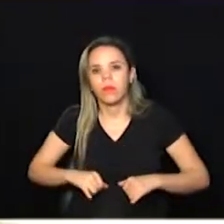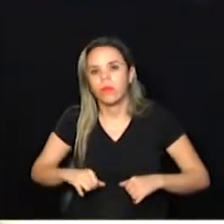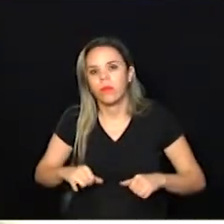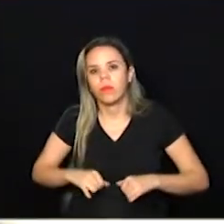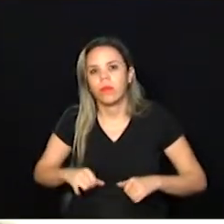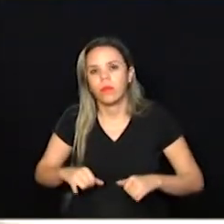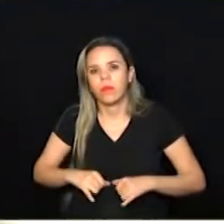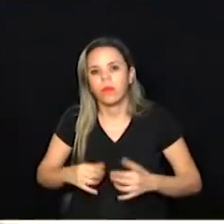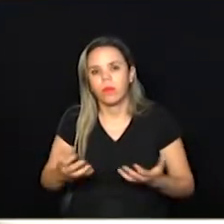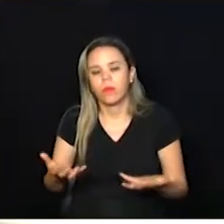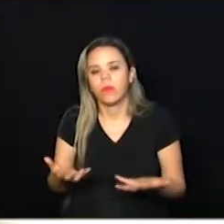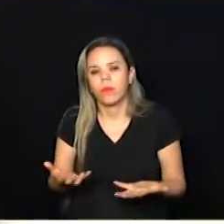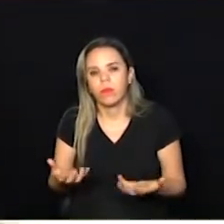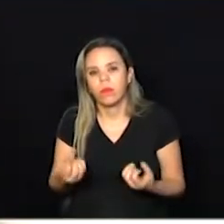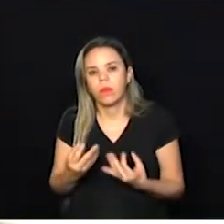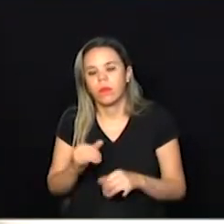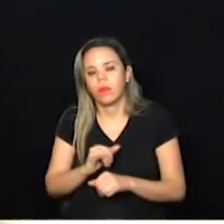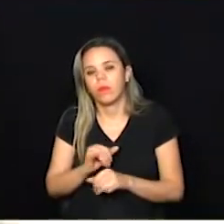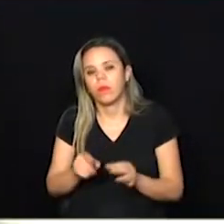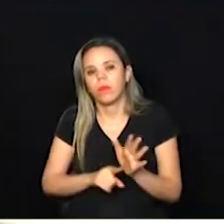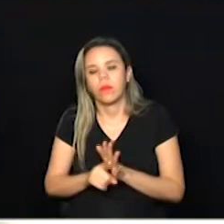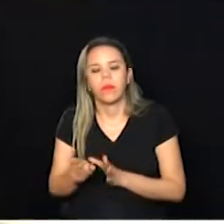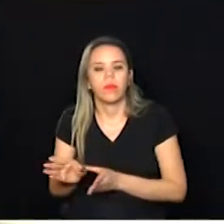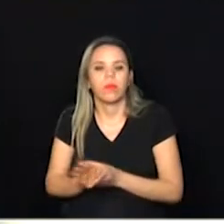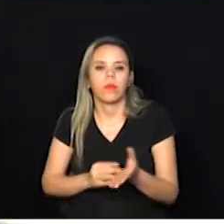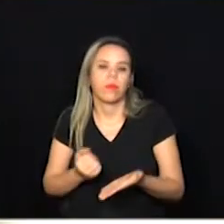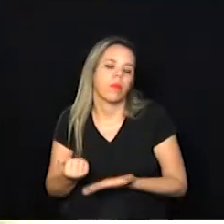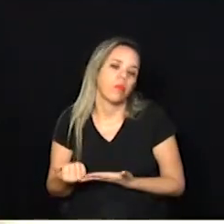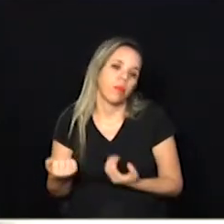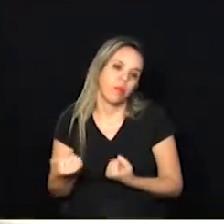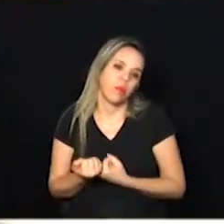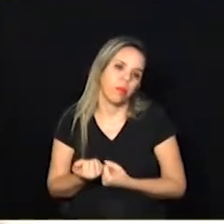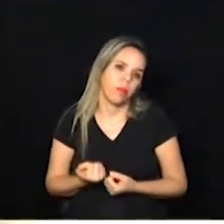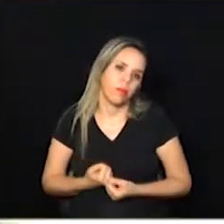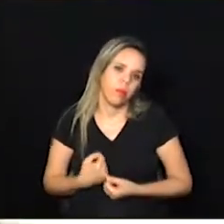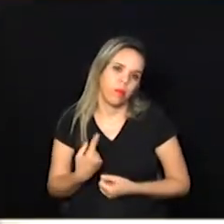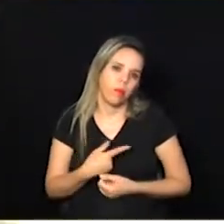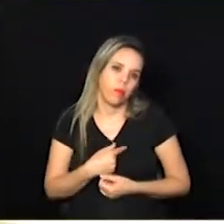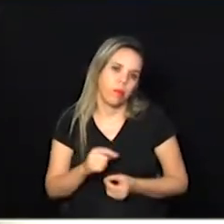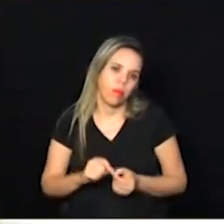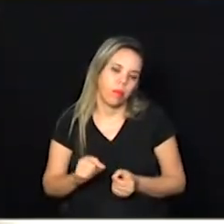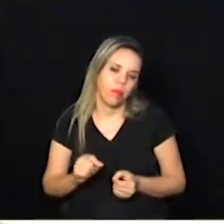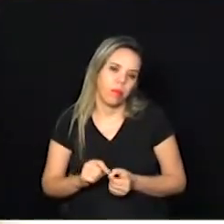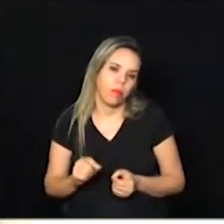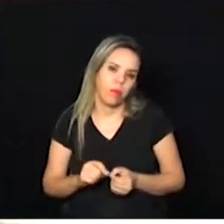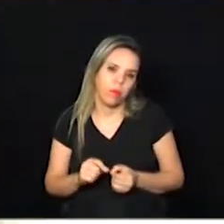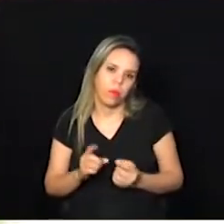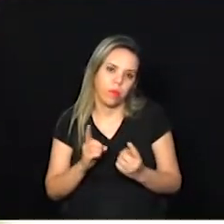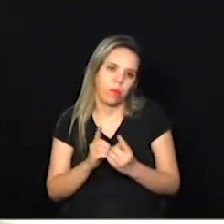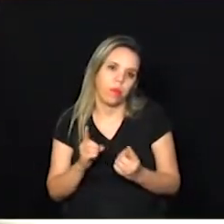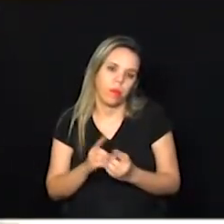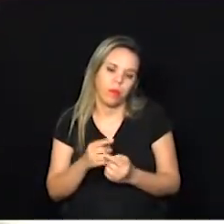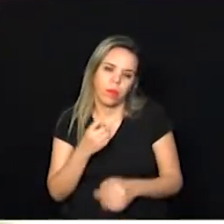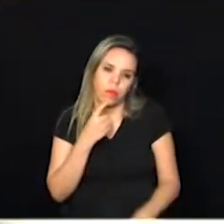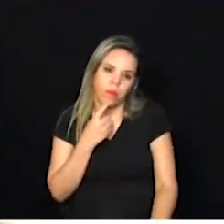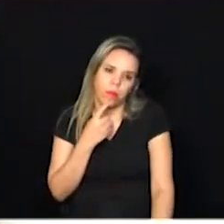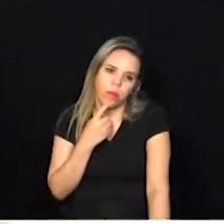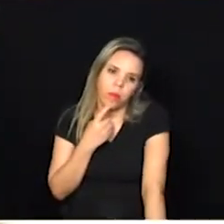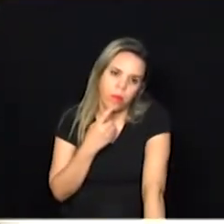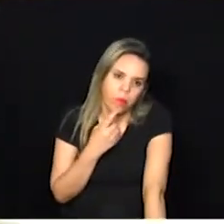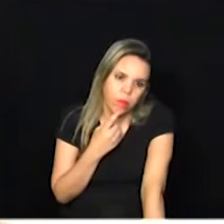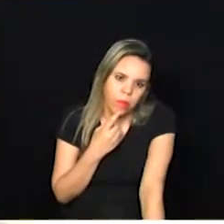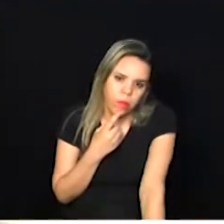que elas querem é uma informação, uma orientação. E o que nós fazemos, né, o serviço de Campinas